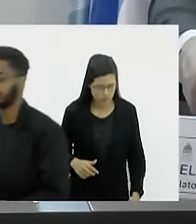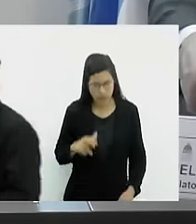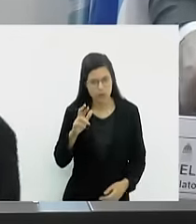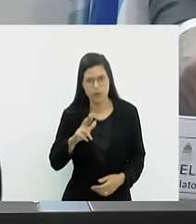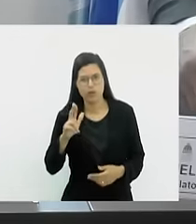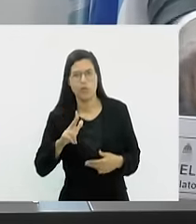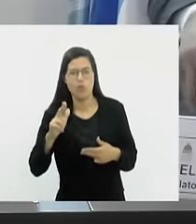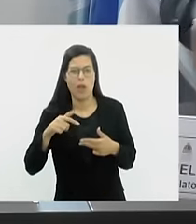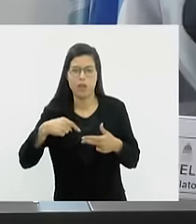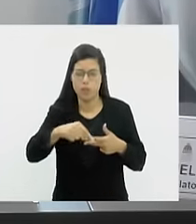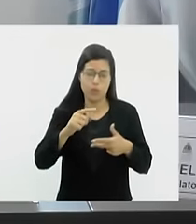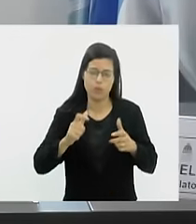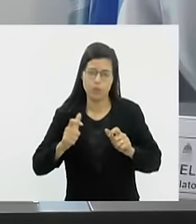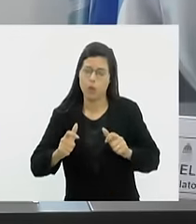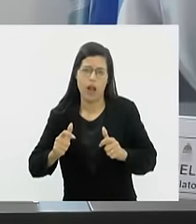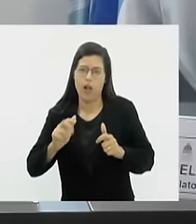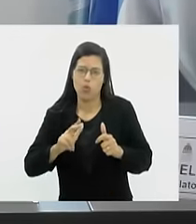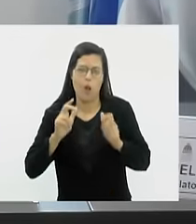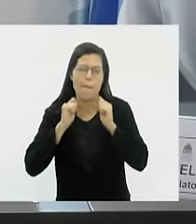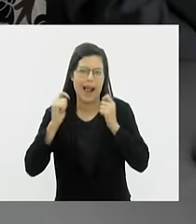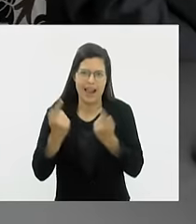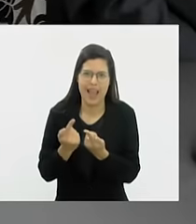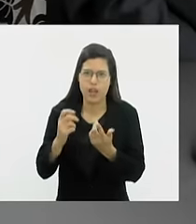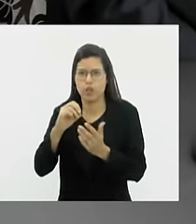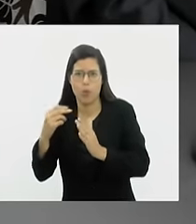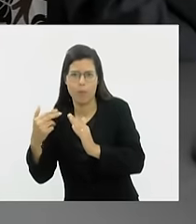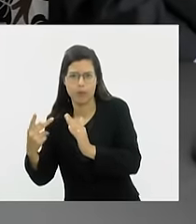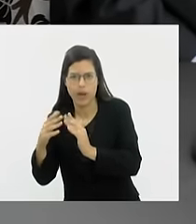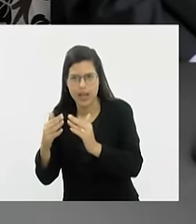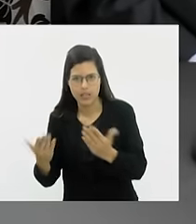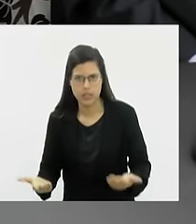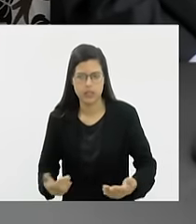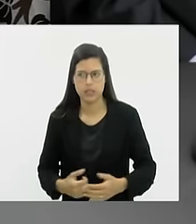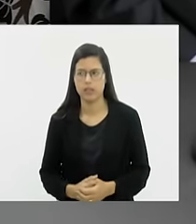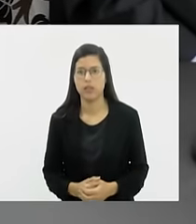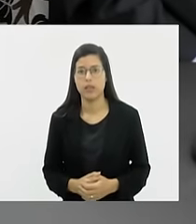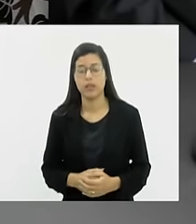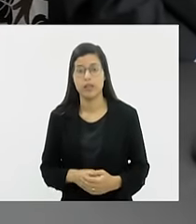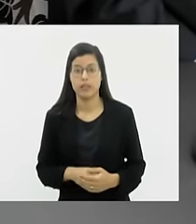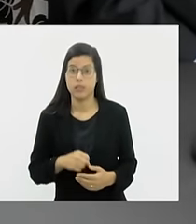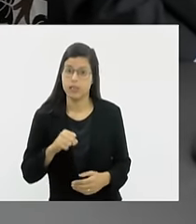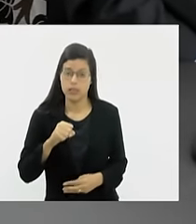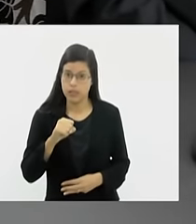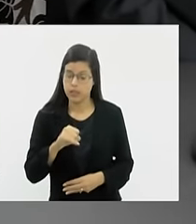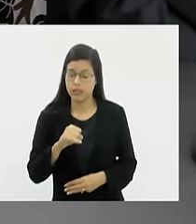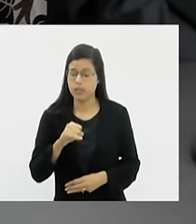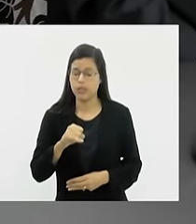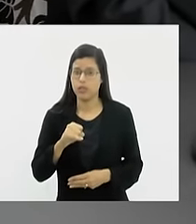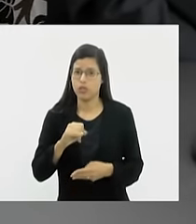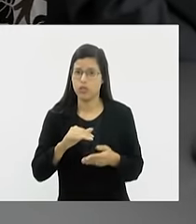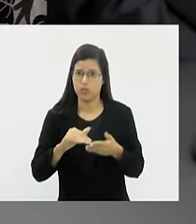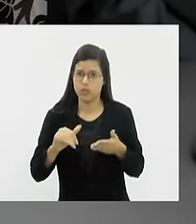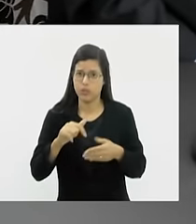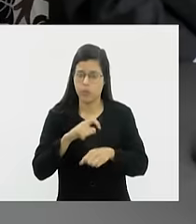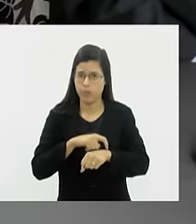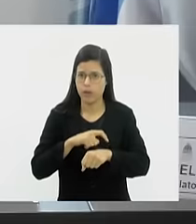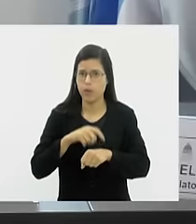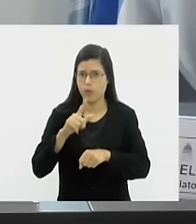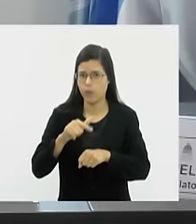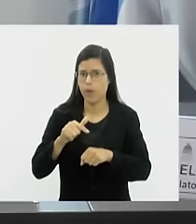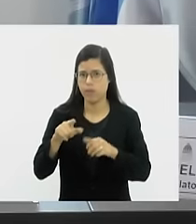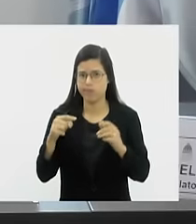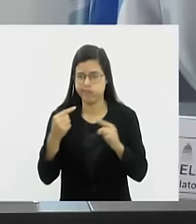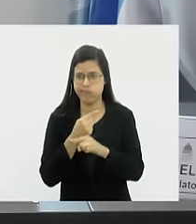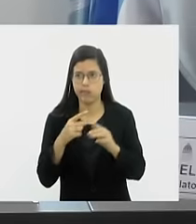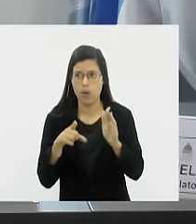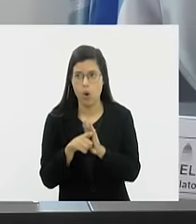minha casa, nem para a sua casa que vai. Deputado, se ele estiver transportando nesse momento, ele está irregular. Então o senhor está dizendo que não tem nenhum. O senhor está dizendo que hoje